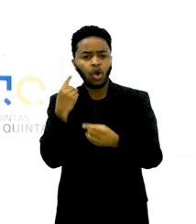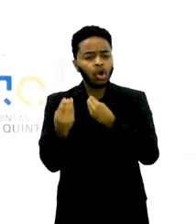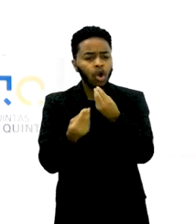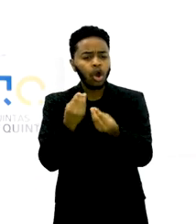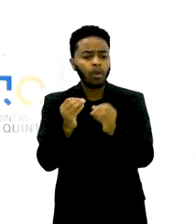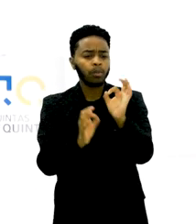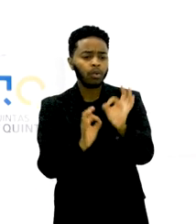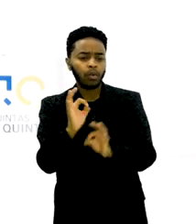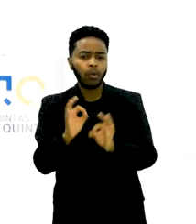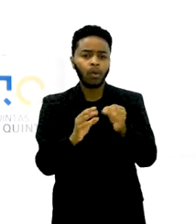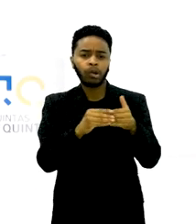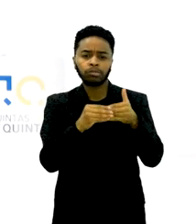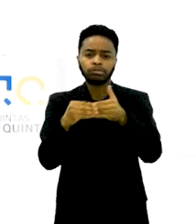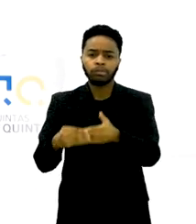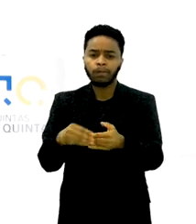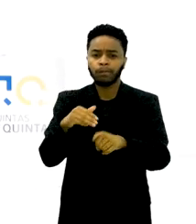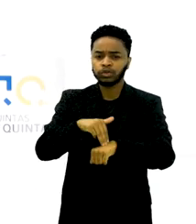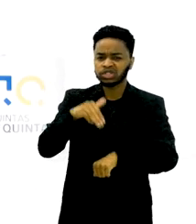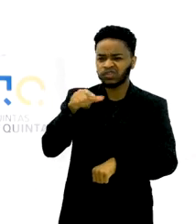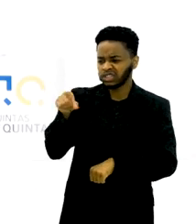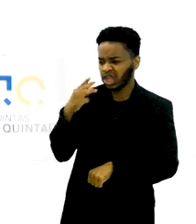dirigindo Museu